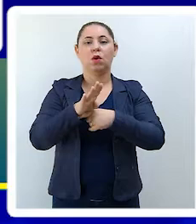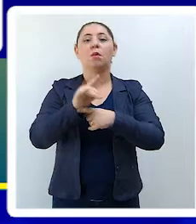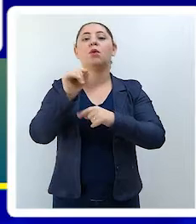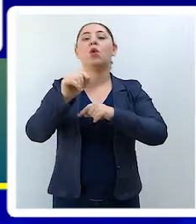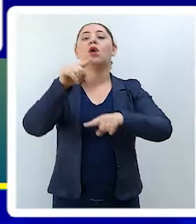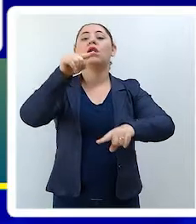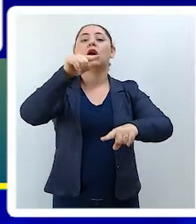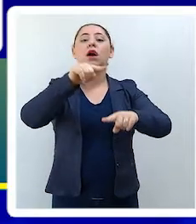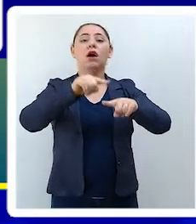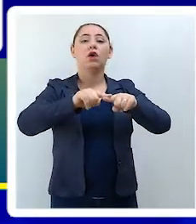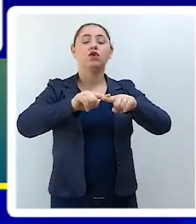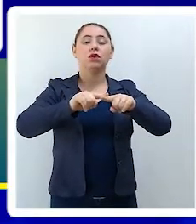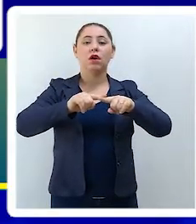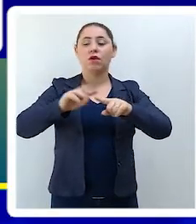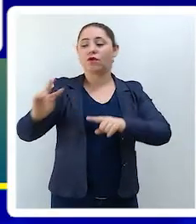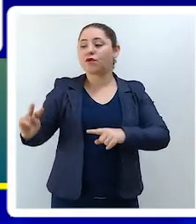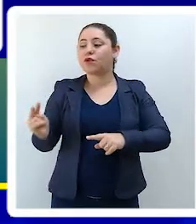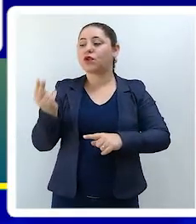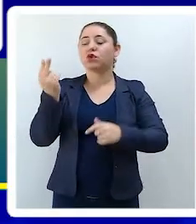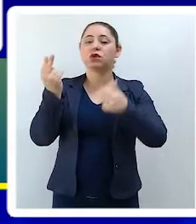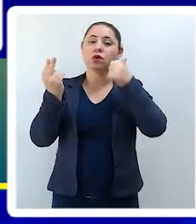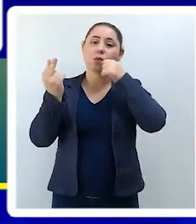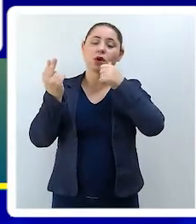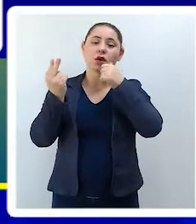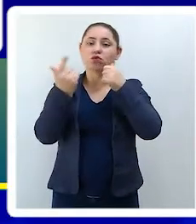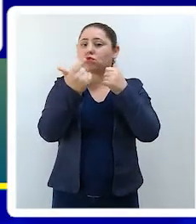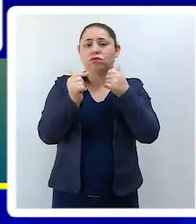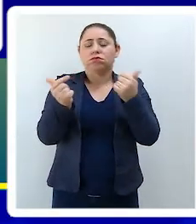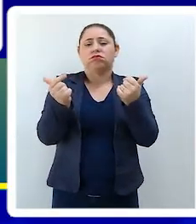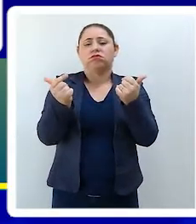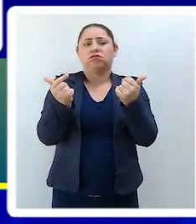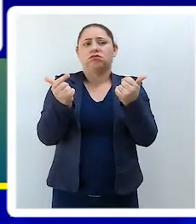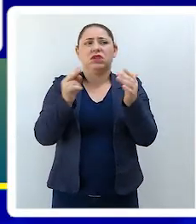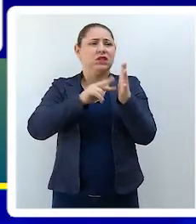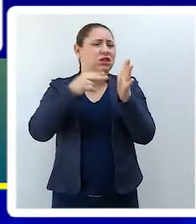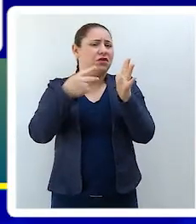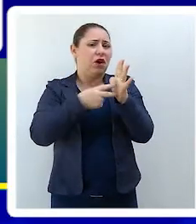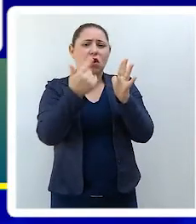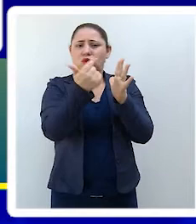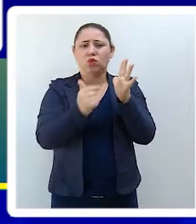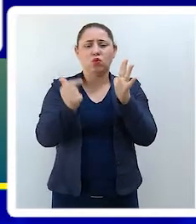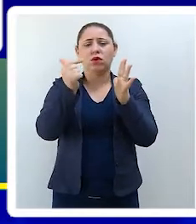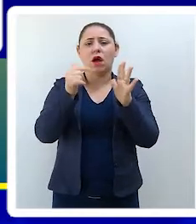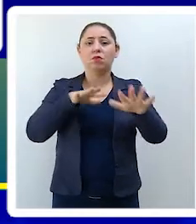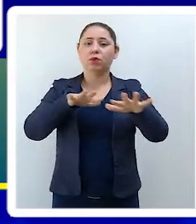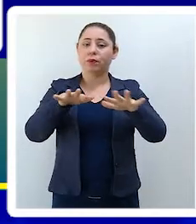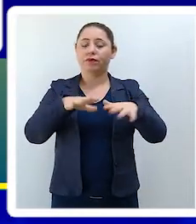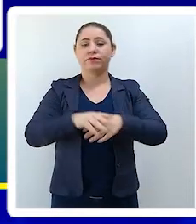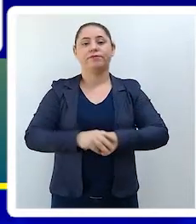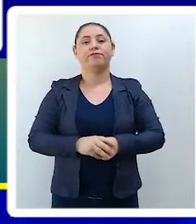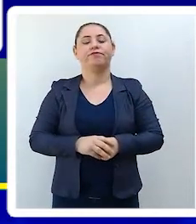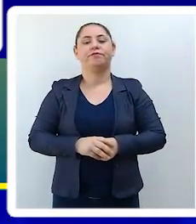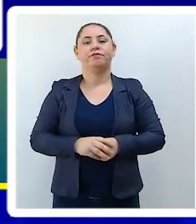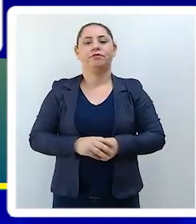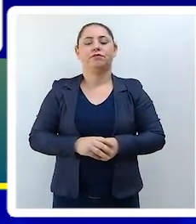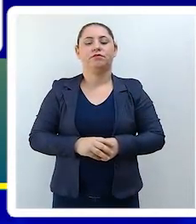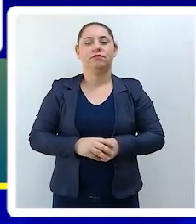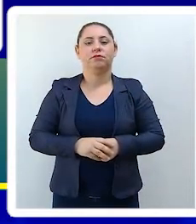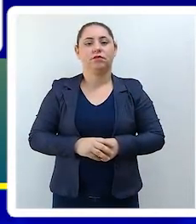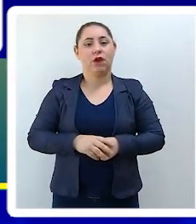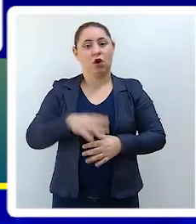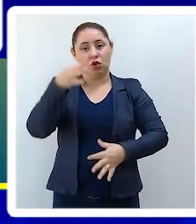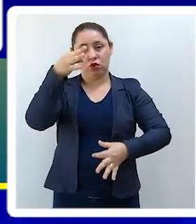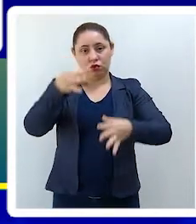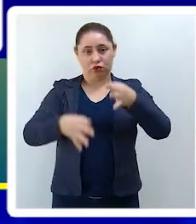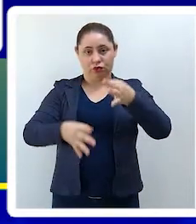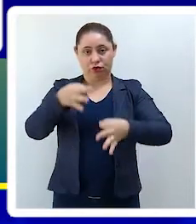a causa do empoderamento feminino, e isso não tem significado algum para o movimento, né? Então,